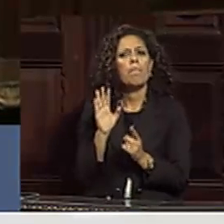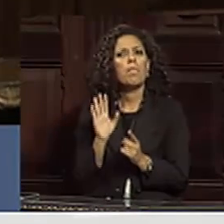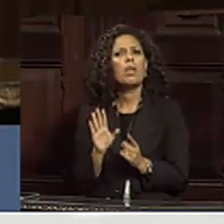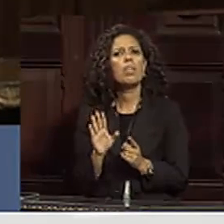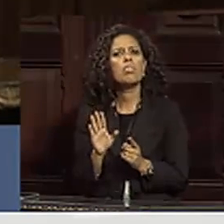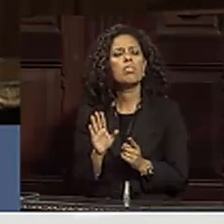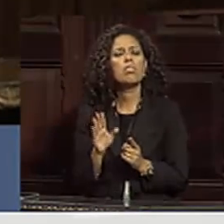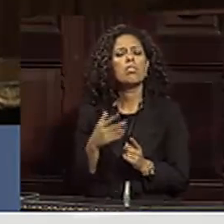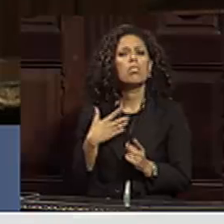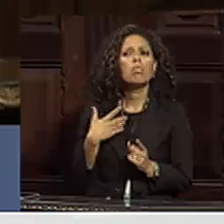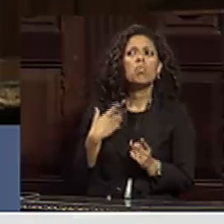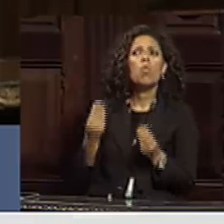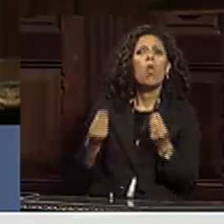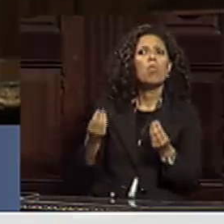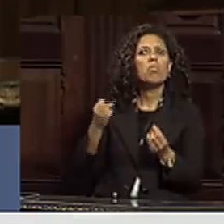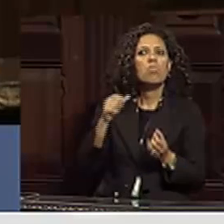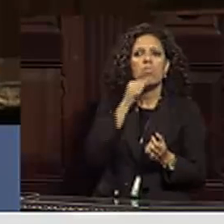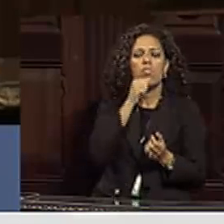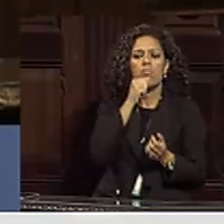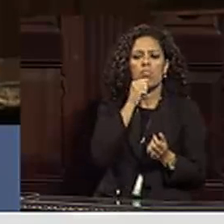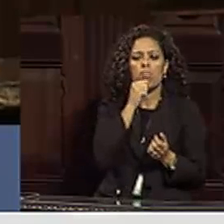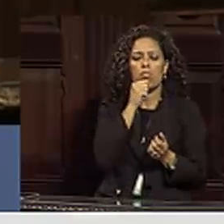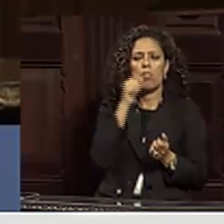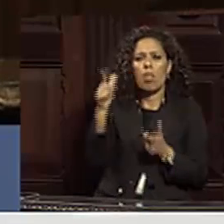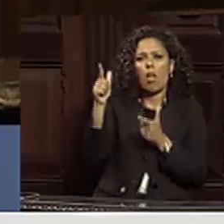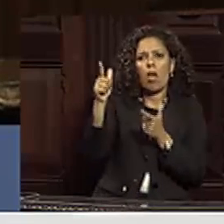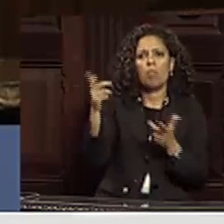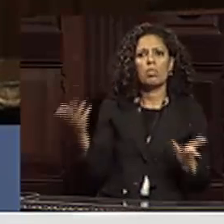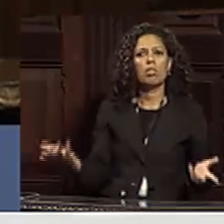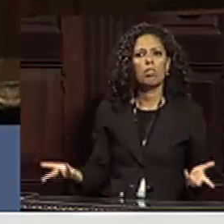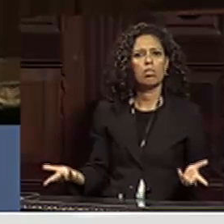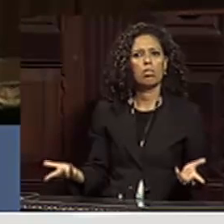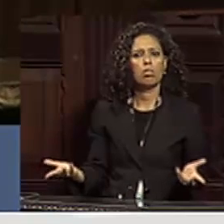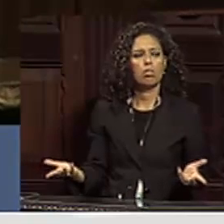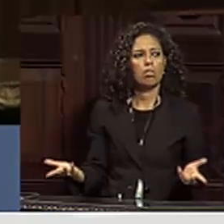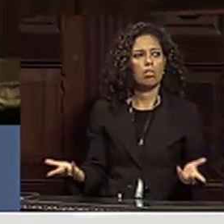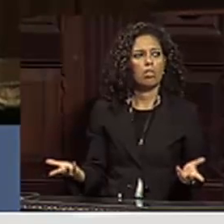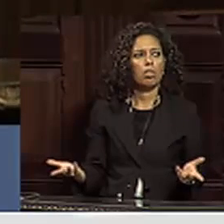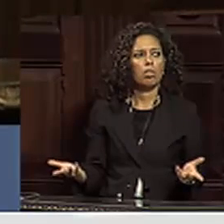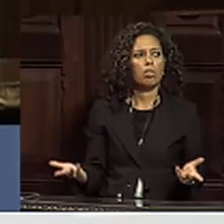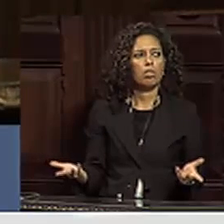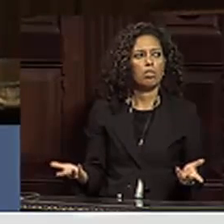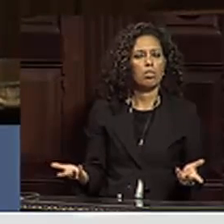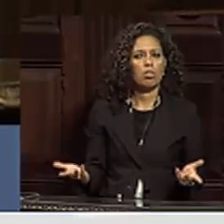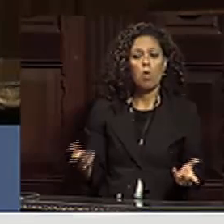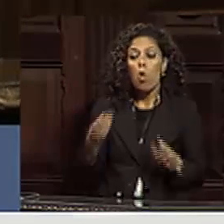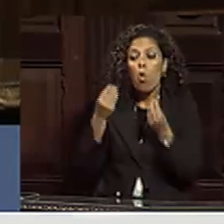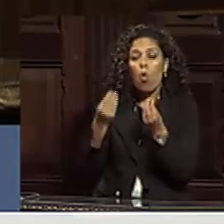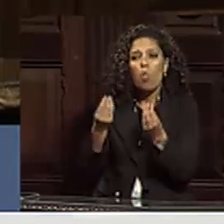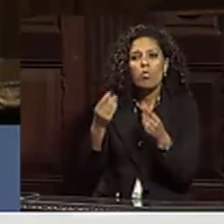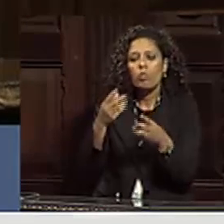Eu quero ver como é que eles vão fazer isso sem autoridade,